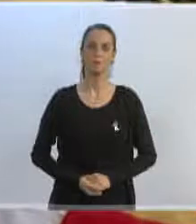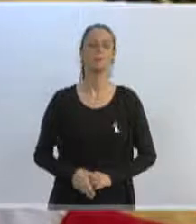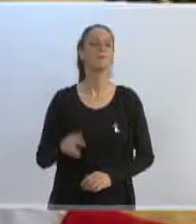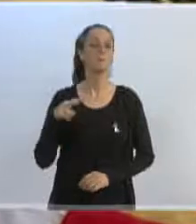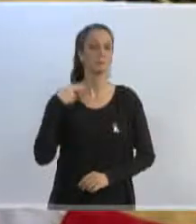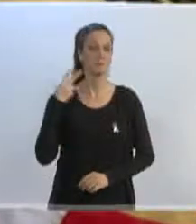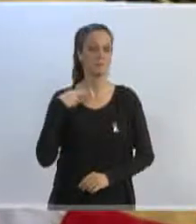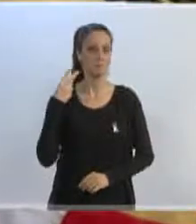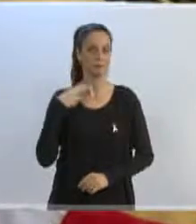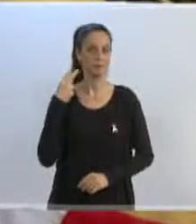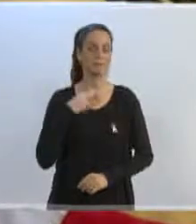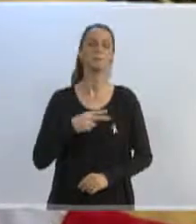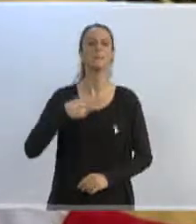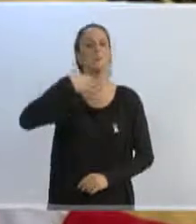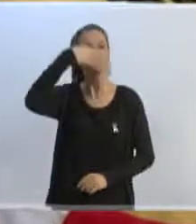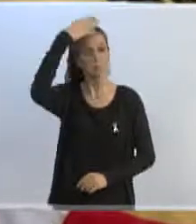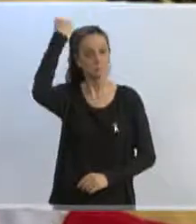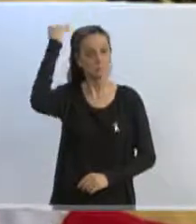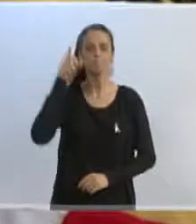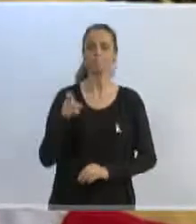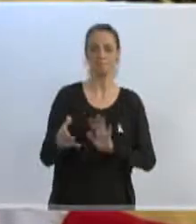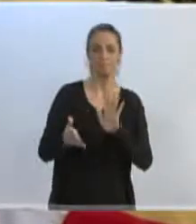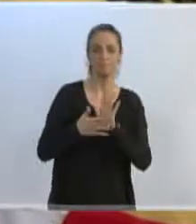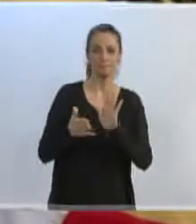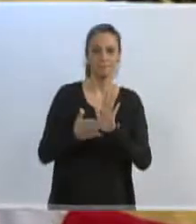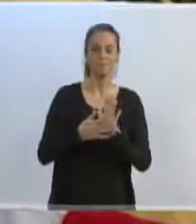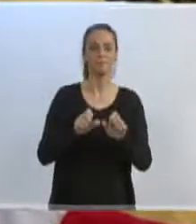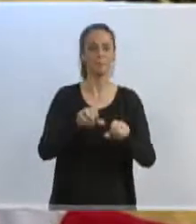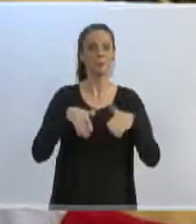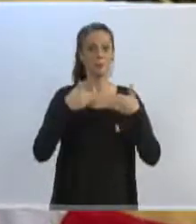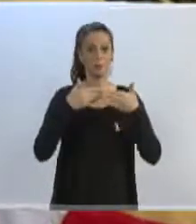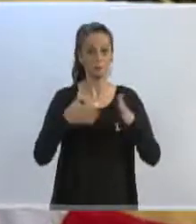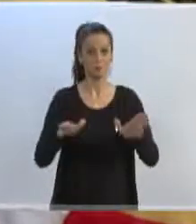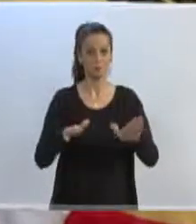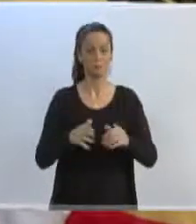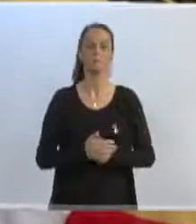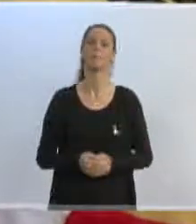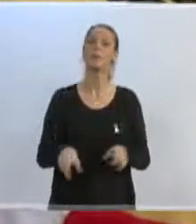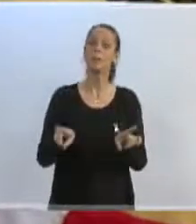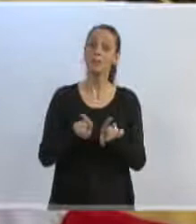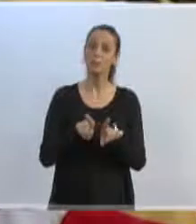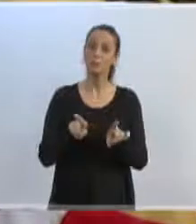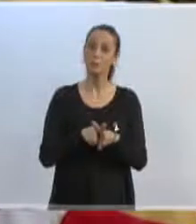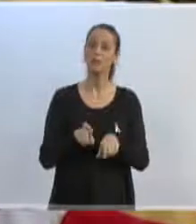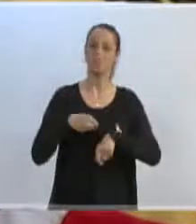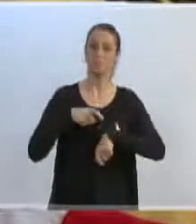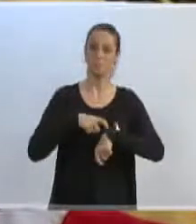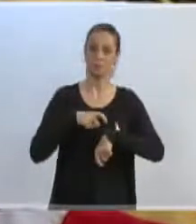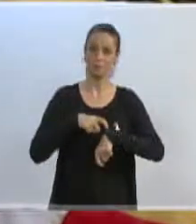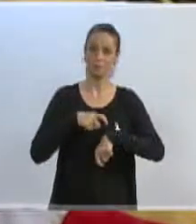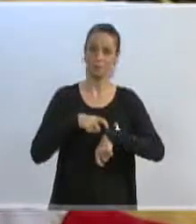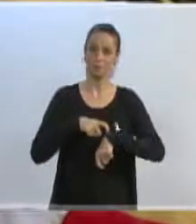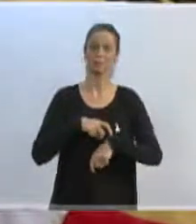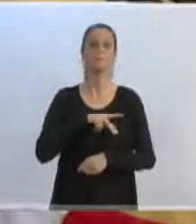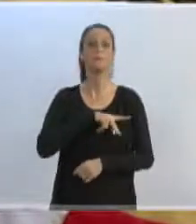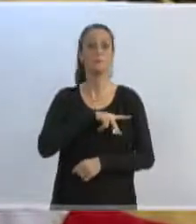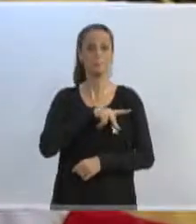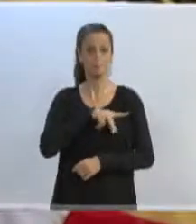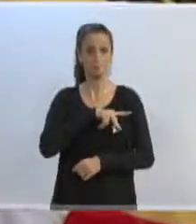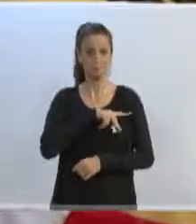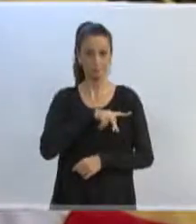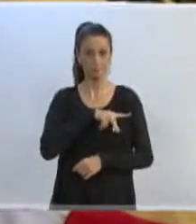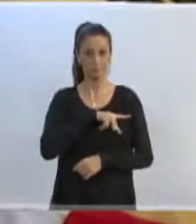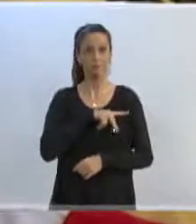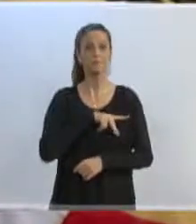Vereador Alexandre Matias, um dos proponentes dessa audiência, e também nesse ato que presidirá a